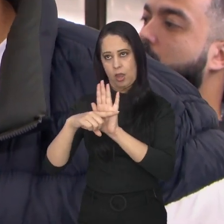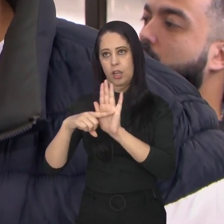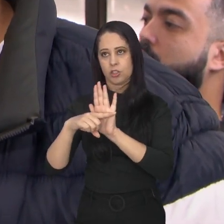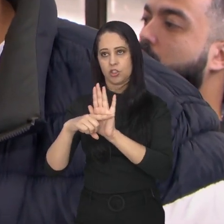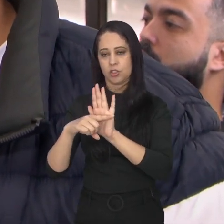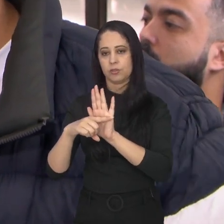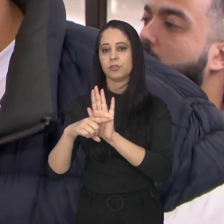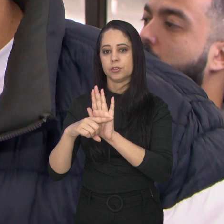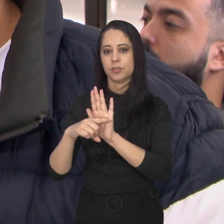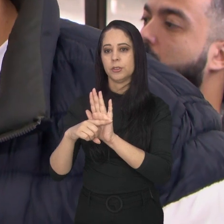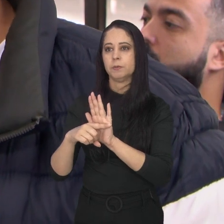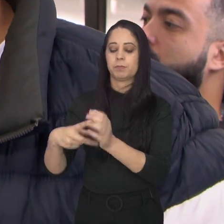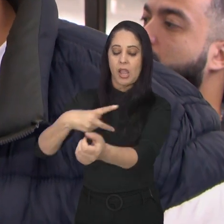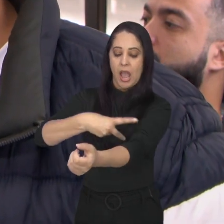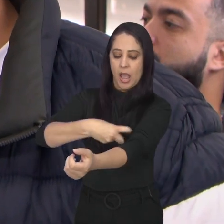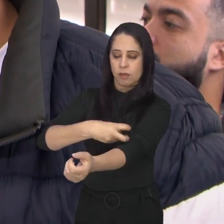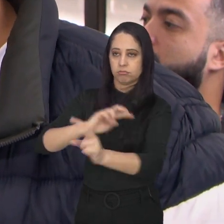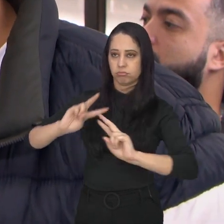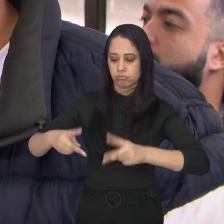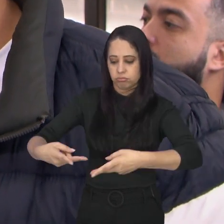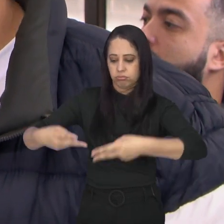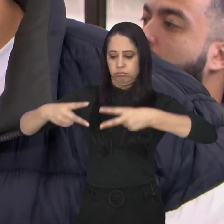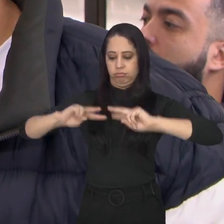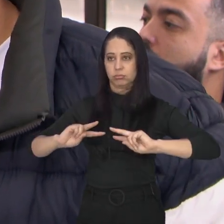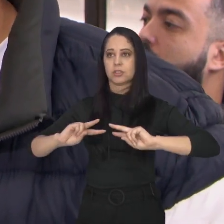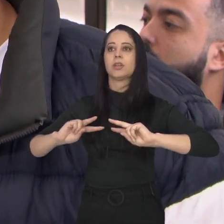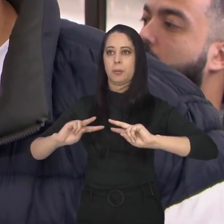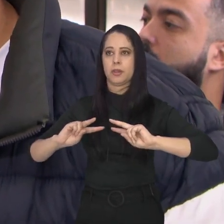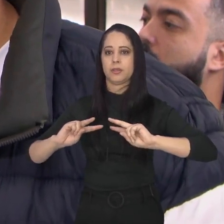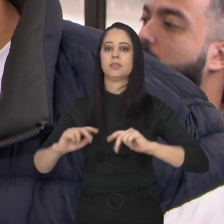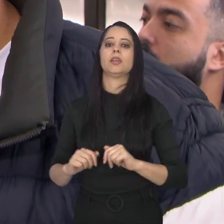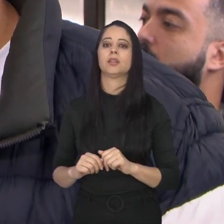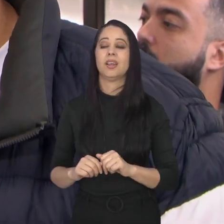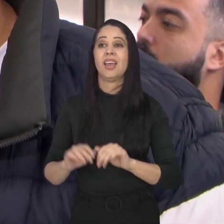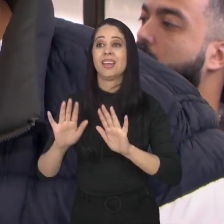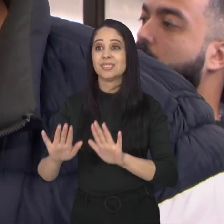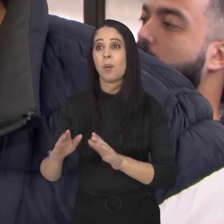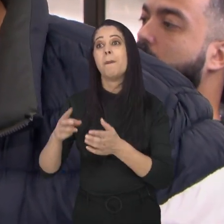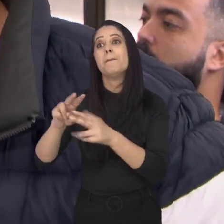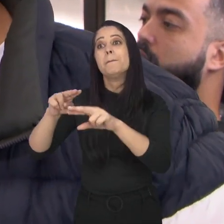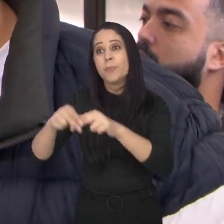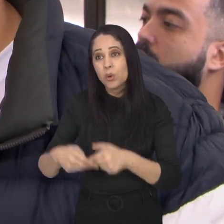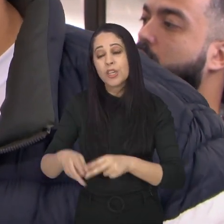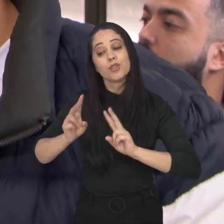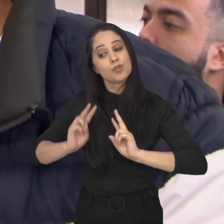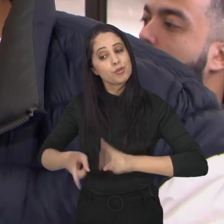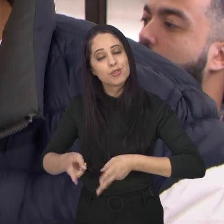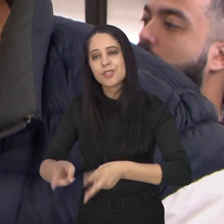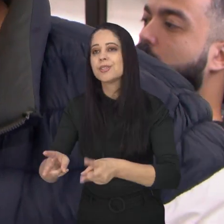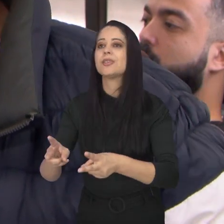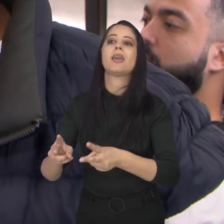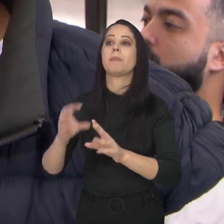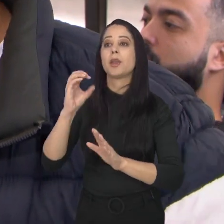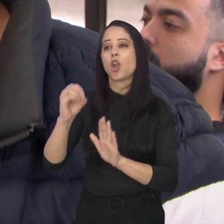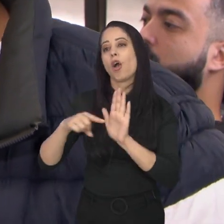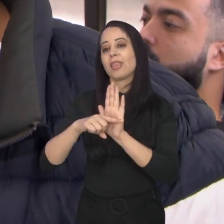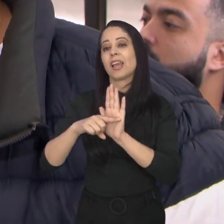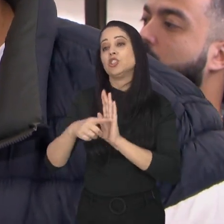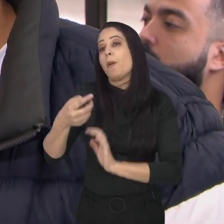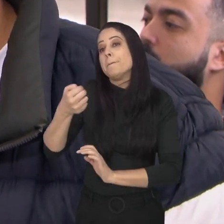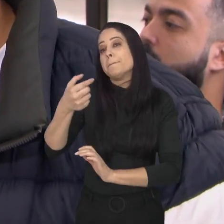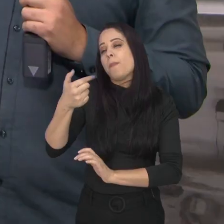O negativo ainda é um tipo sanguíneo que requer um pouco mais de atenção. O principal diferencial para nosso banco de sangue é que ele